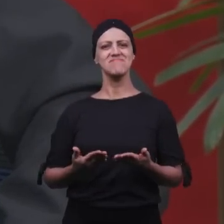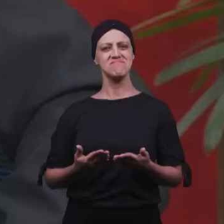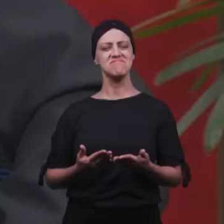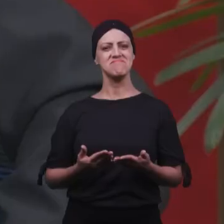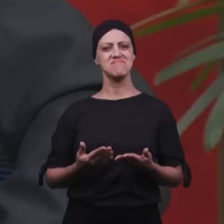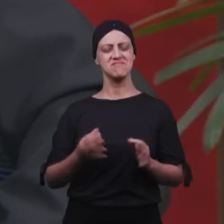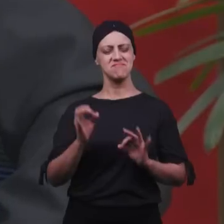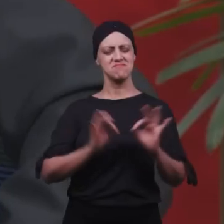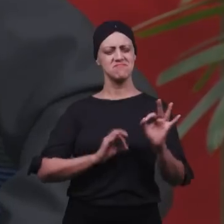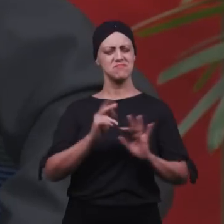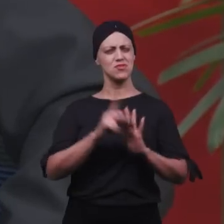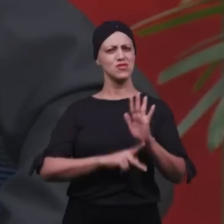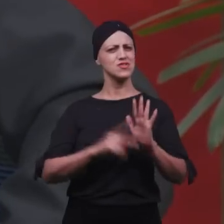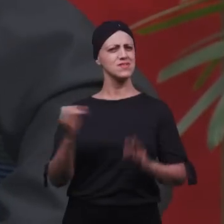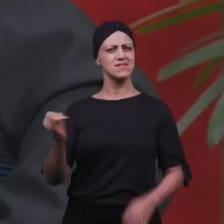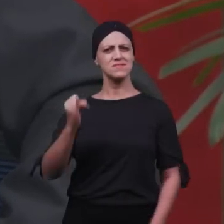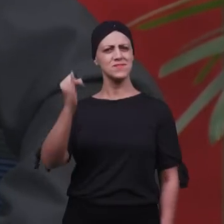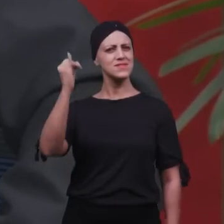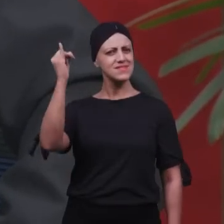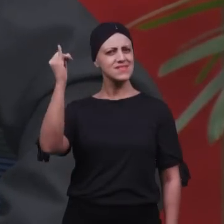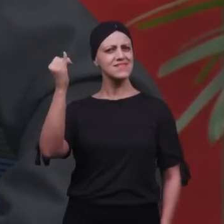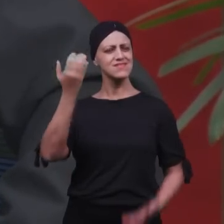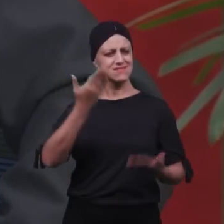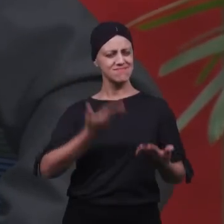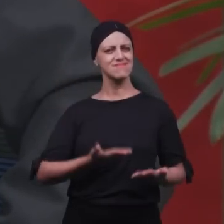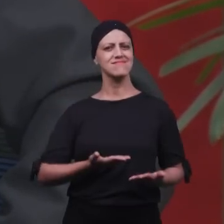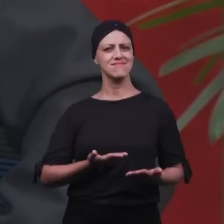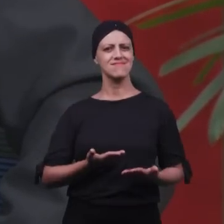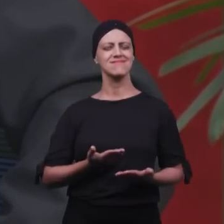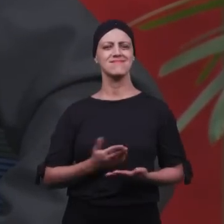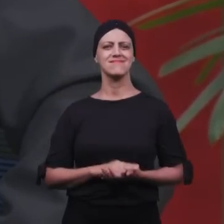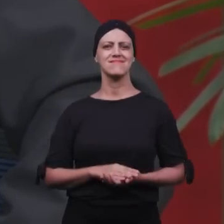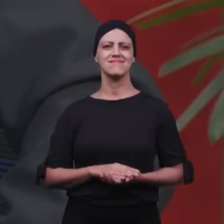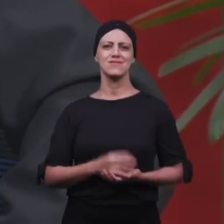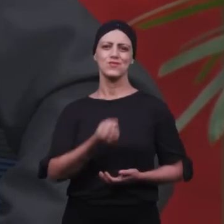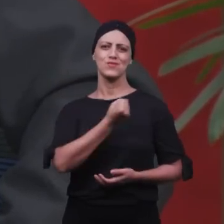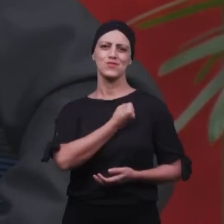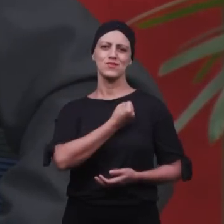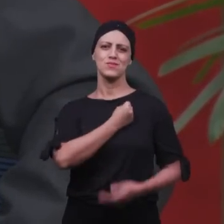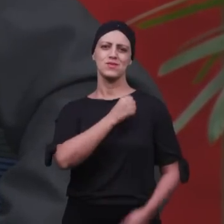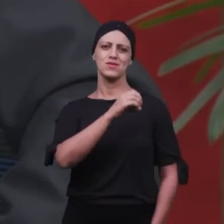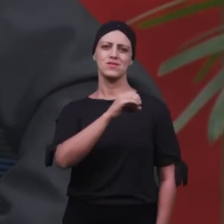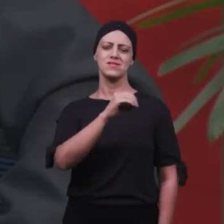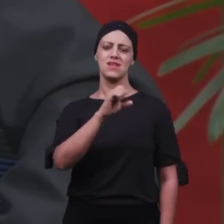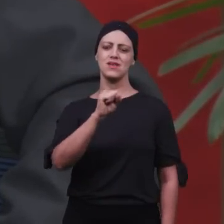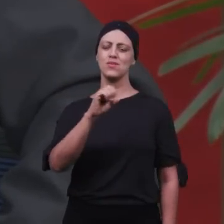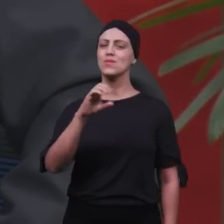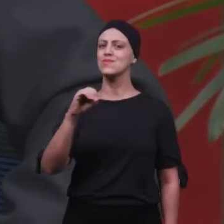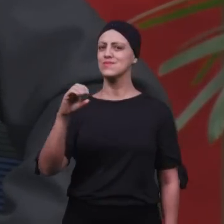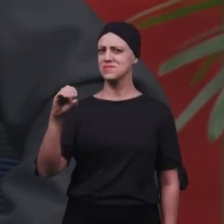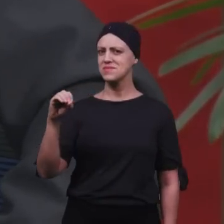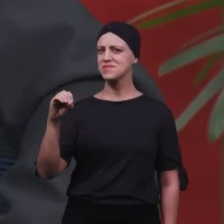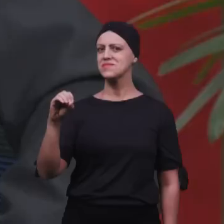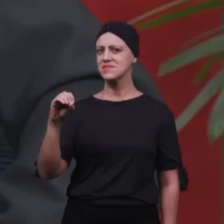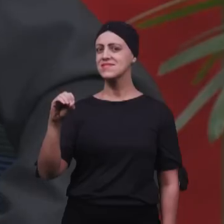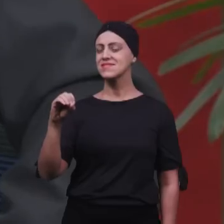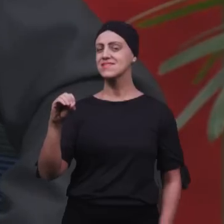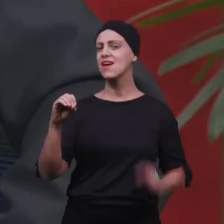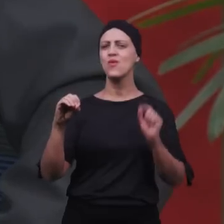projeto tão importante que é esse do 0800. O 0800 é um